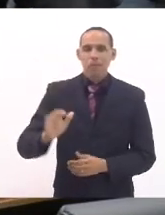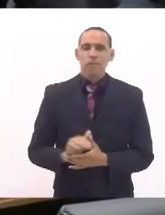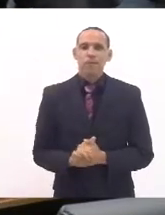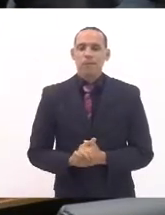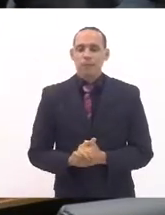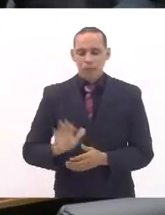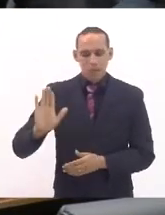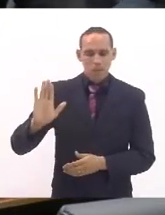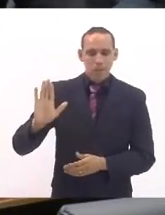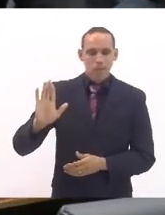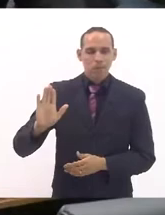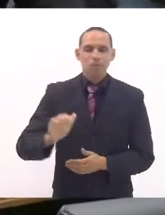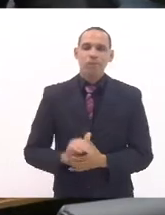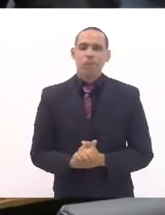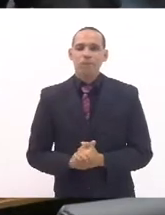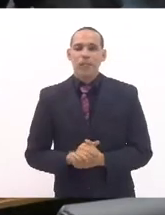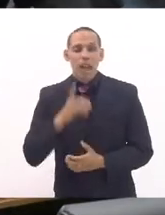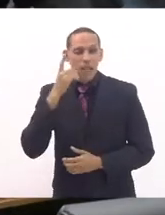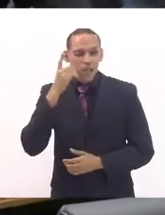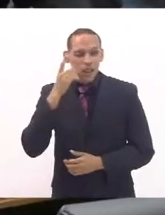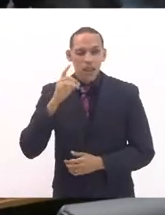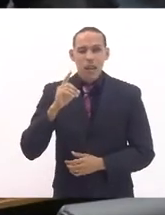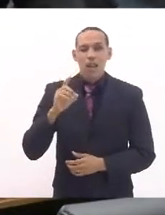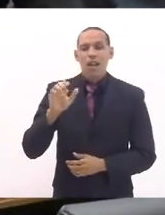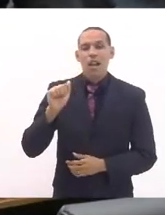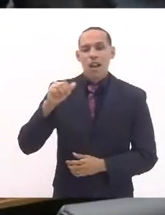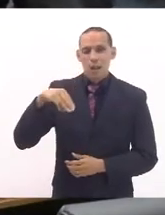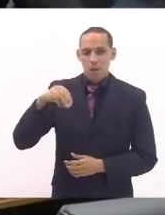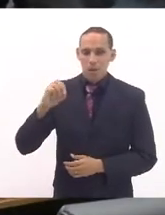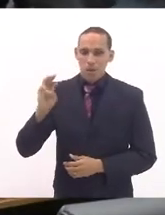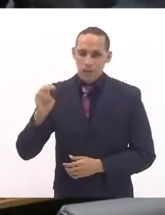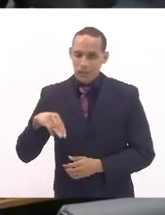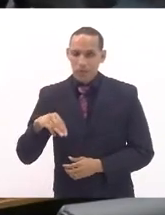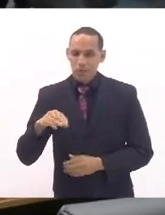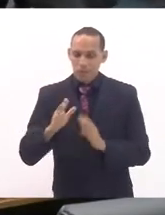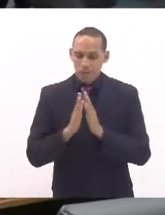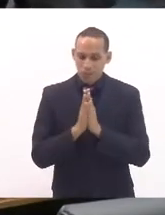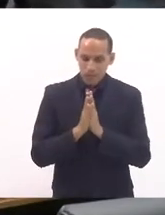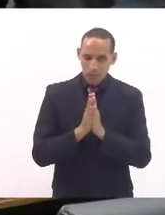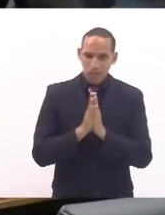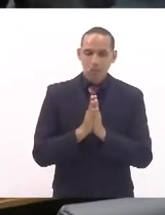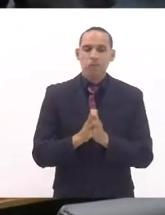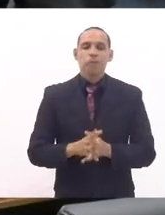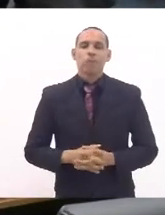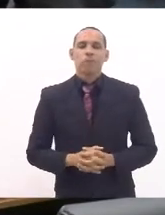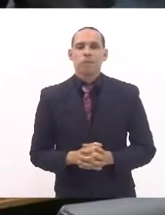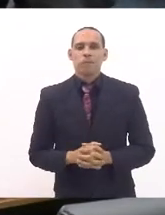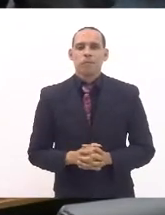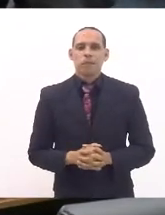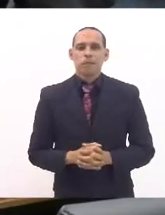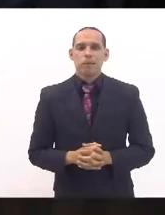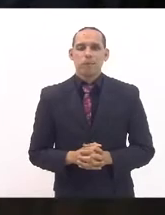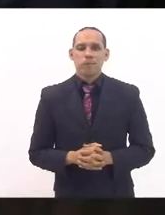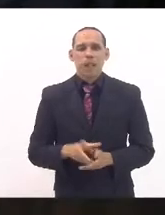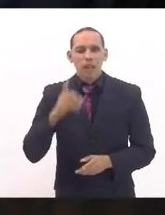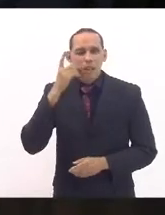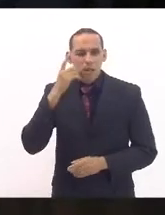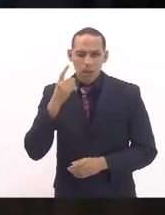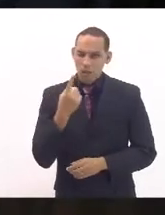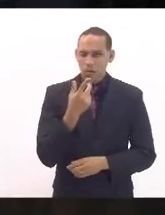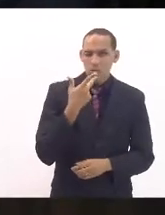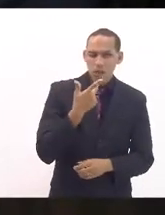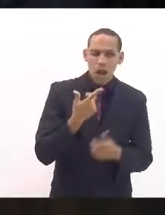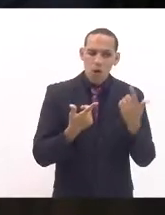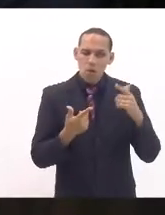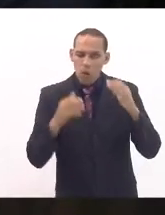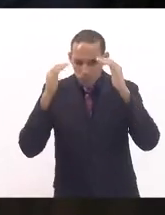boio. Deputado Rodrigo. Por gentileza. Bem, enquanto um deputado estiver falando, o outro tem que